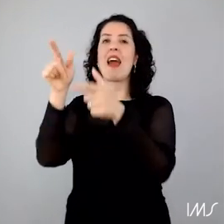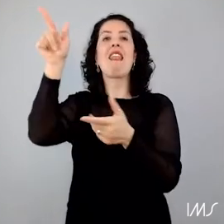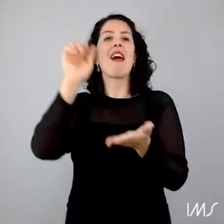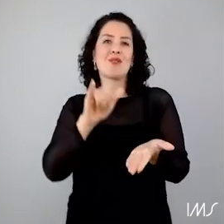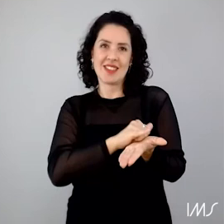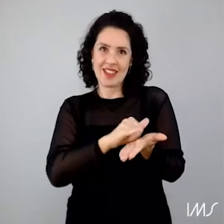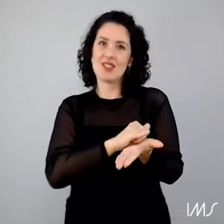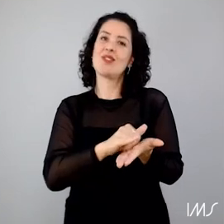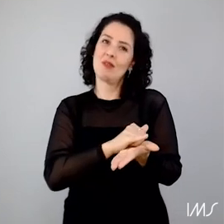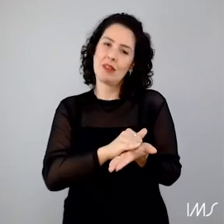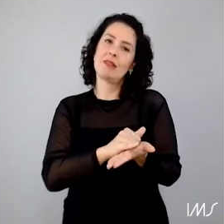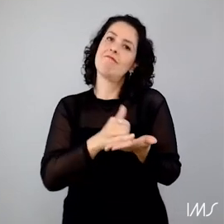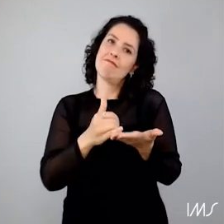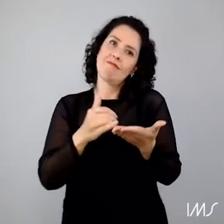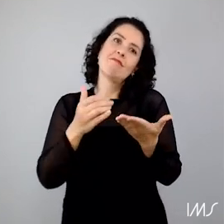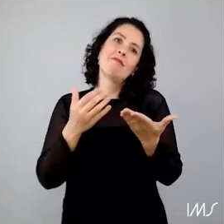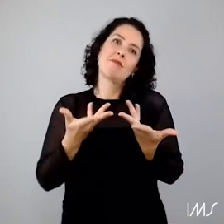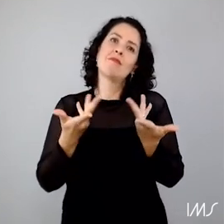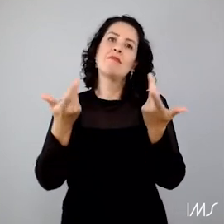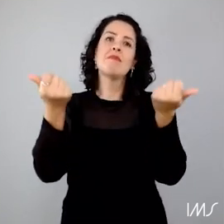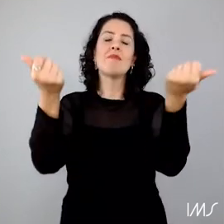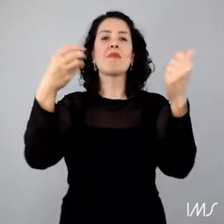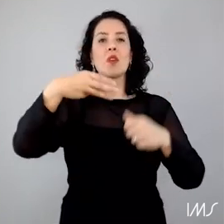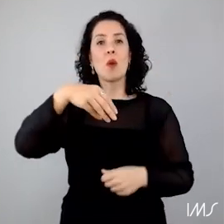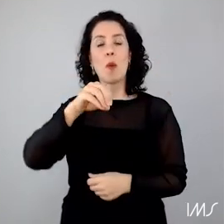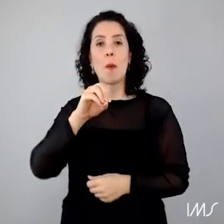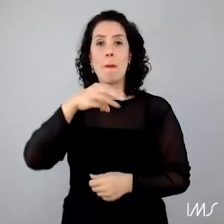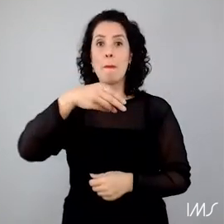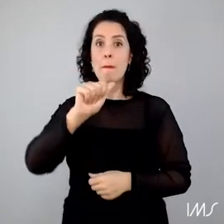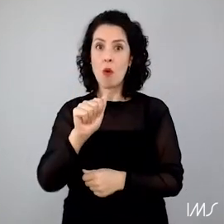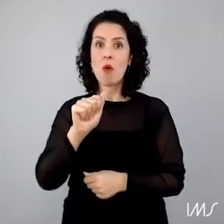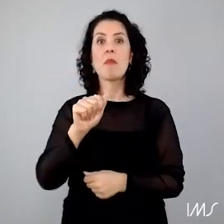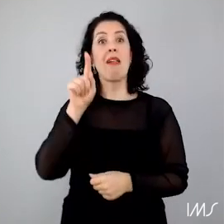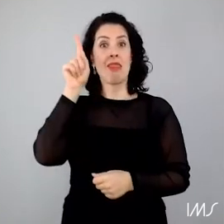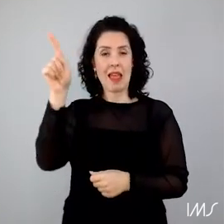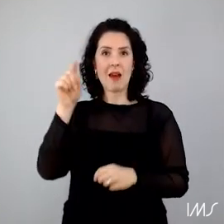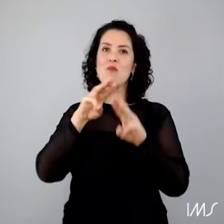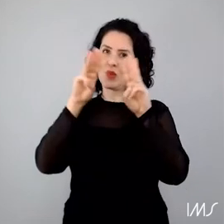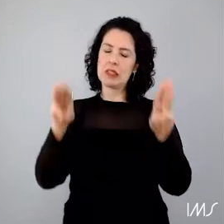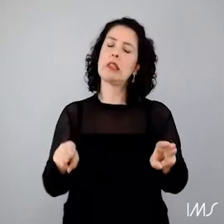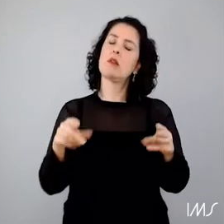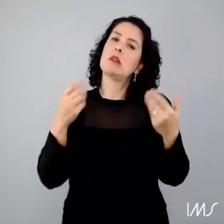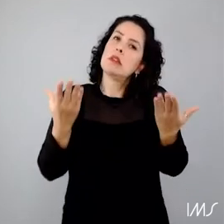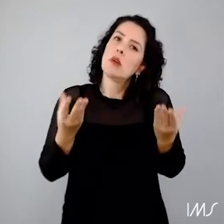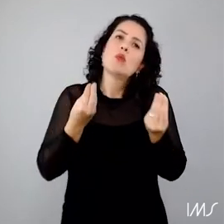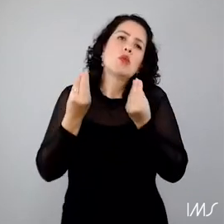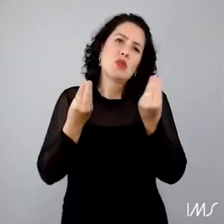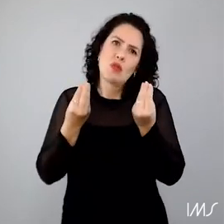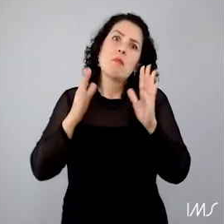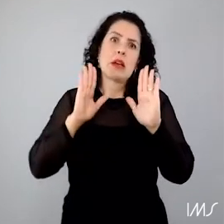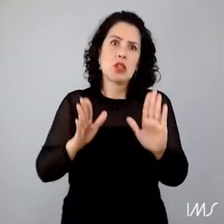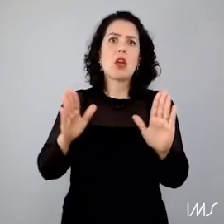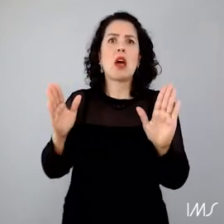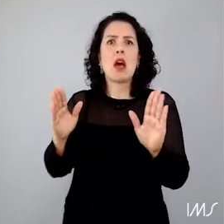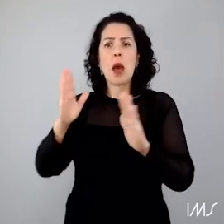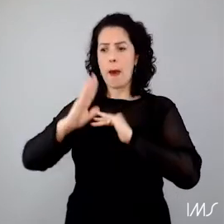um processo que revela para um público internacional uma produção exatamente dos anos